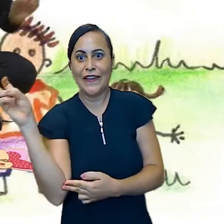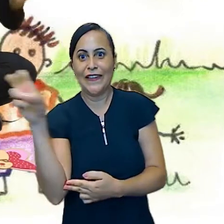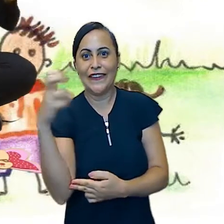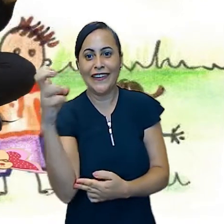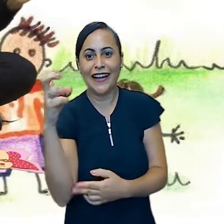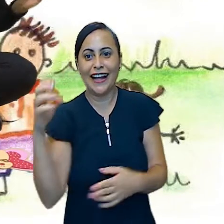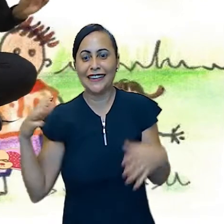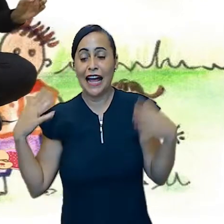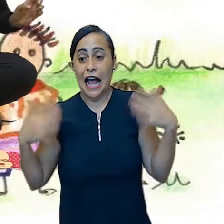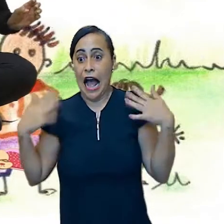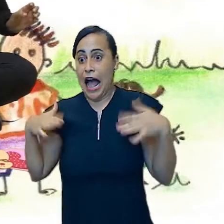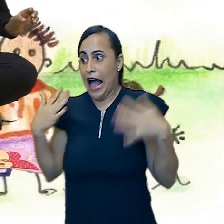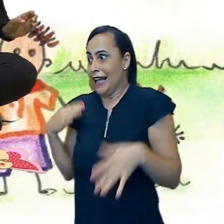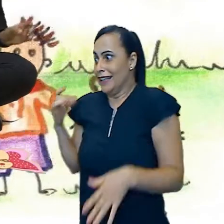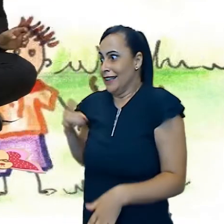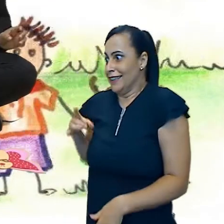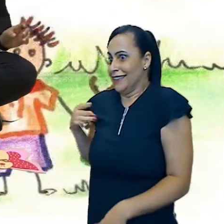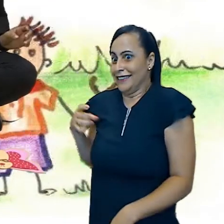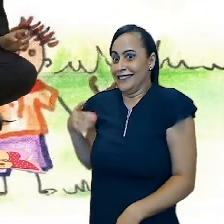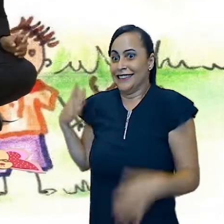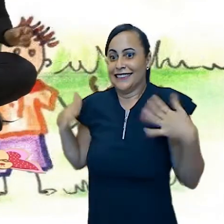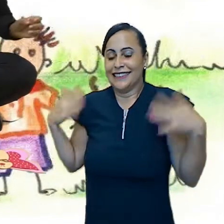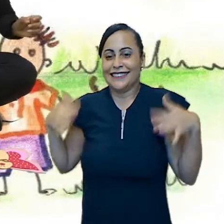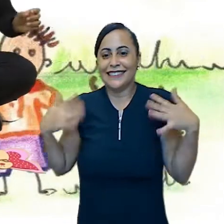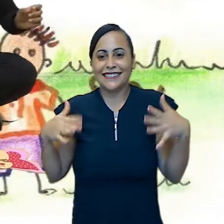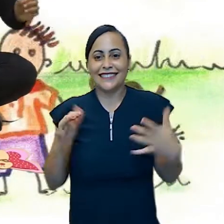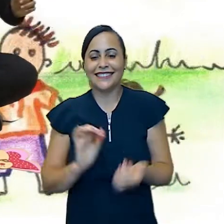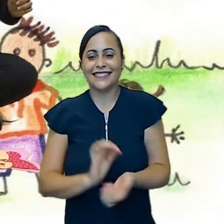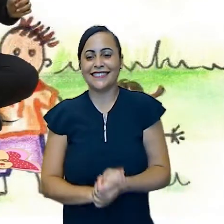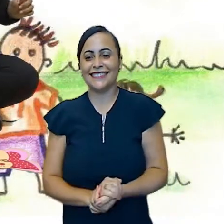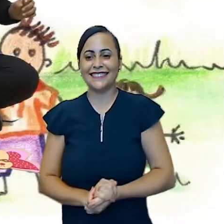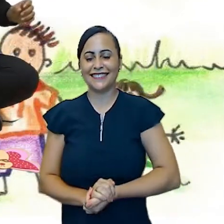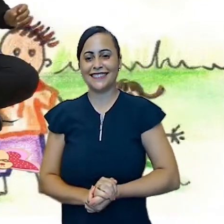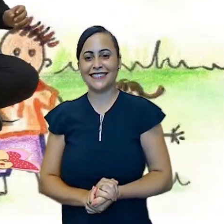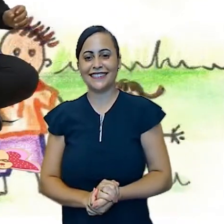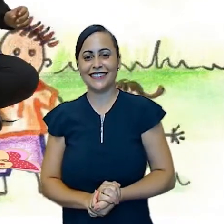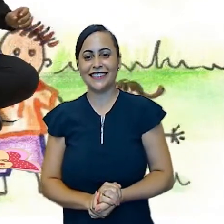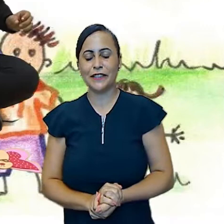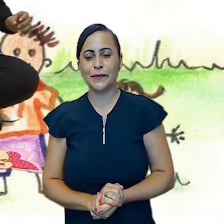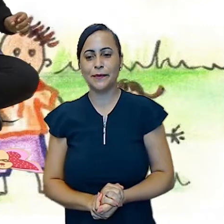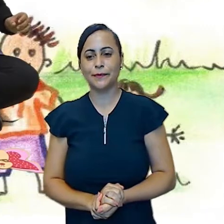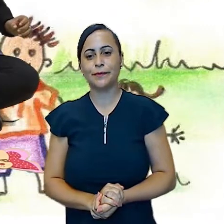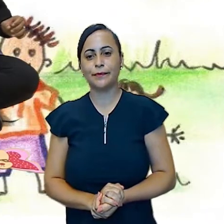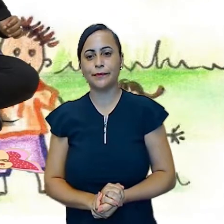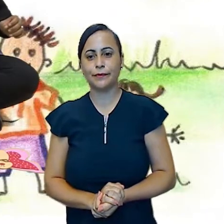tenho medo. Cobra? Eu tenho medo de cobra. Vamos ver?